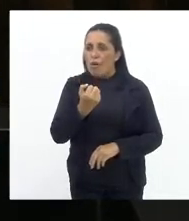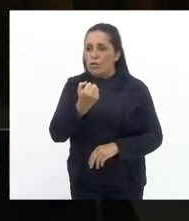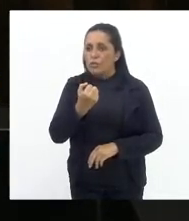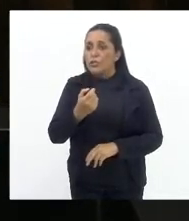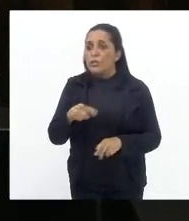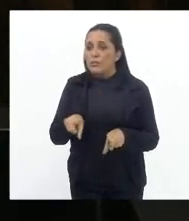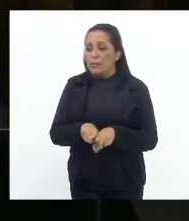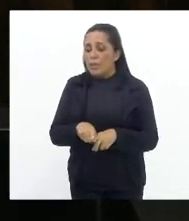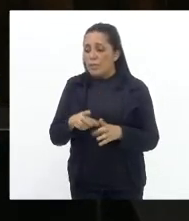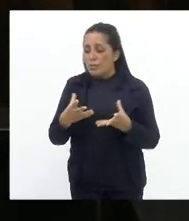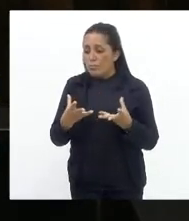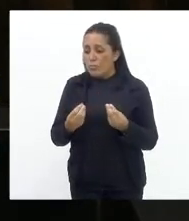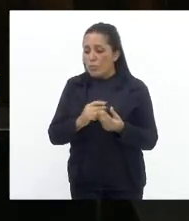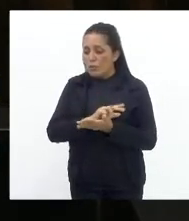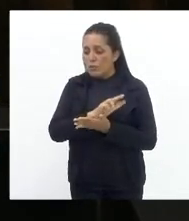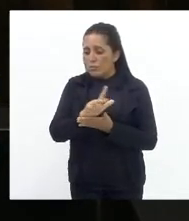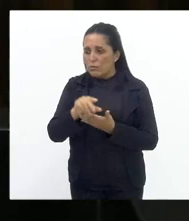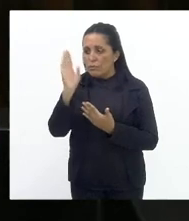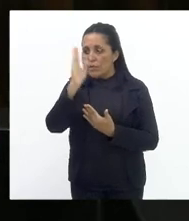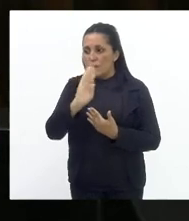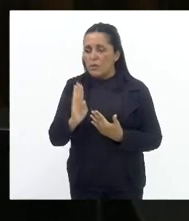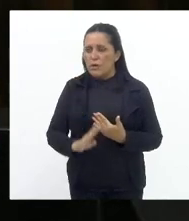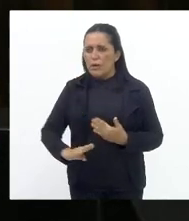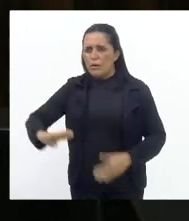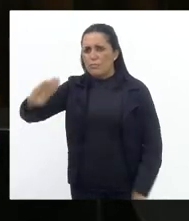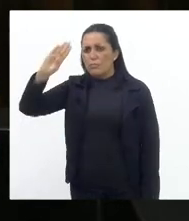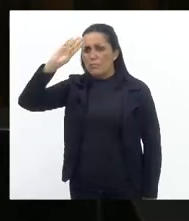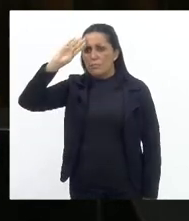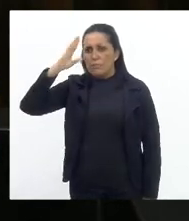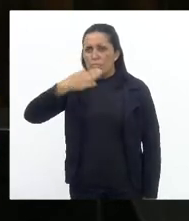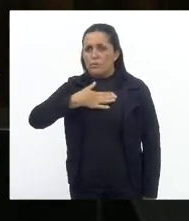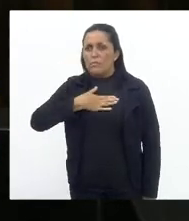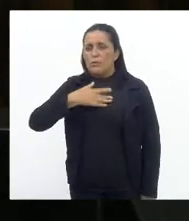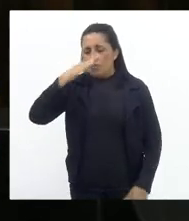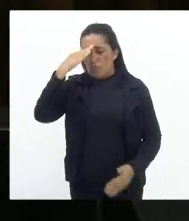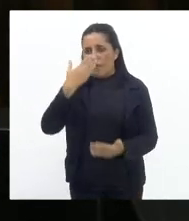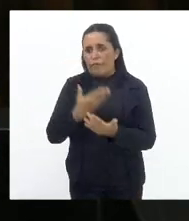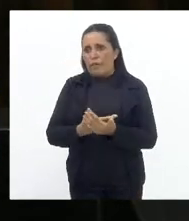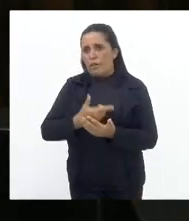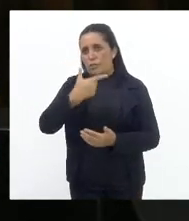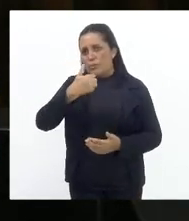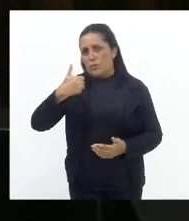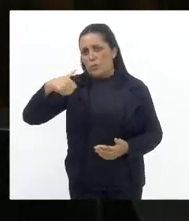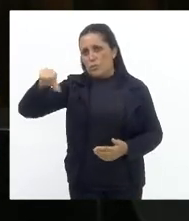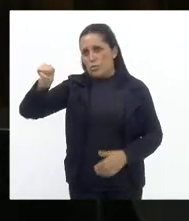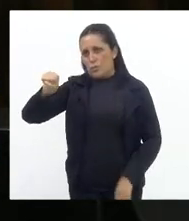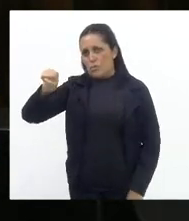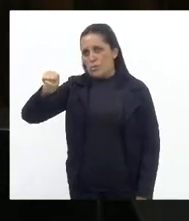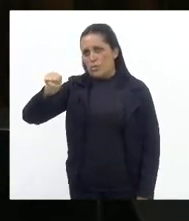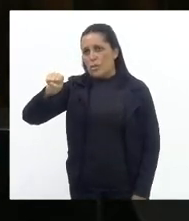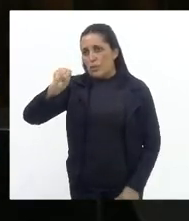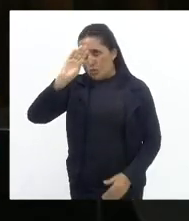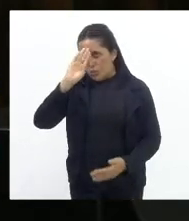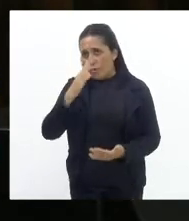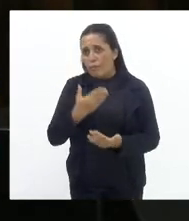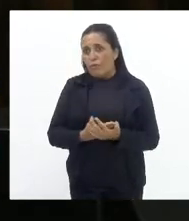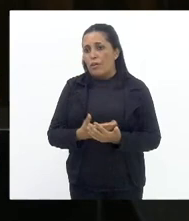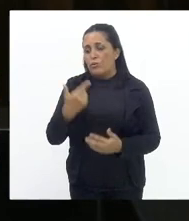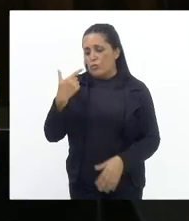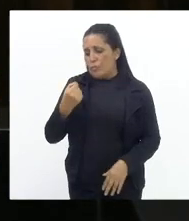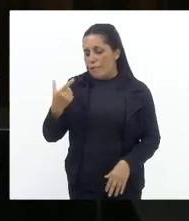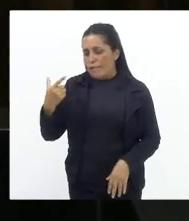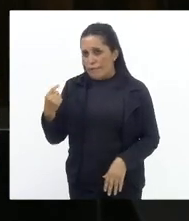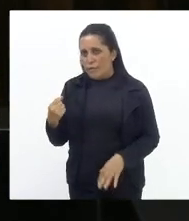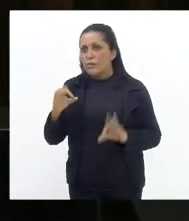muitos e muitos brasileiros patrióticos que nos confiaram em 2018 que nos confiaram em